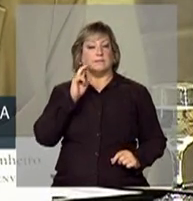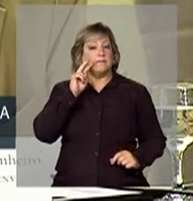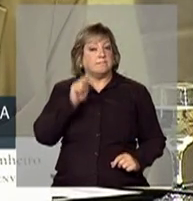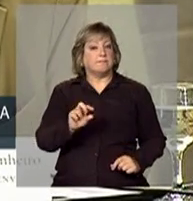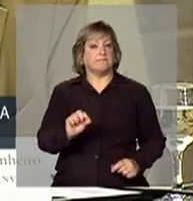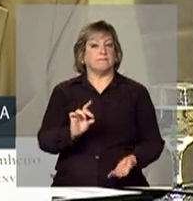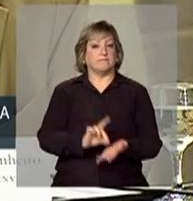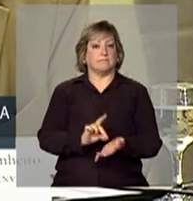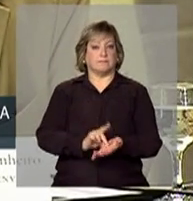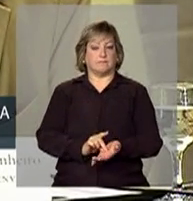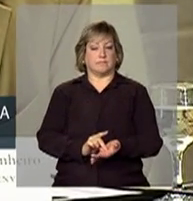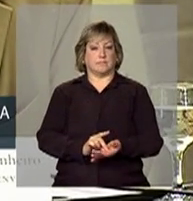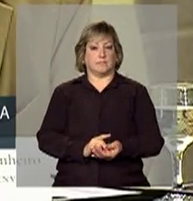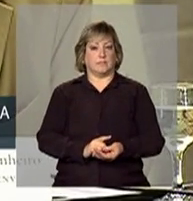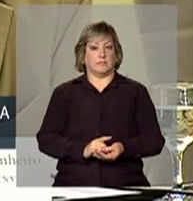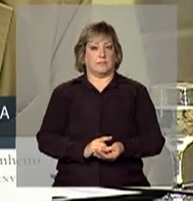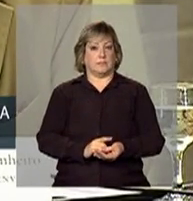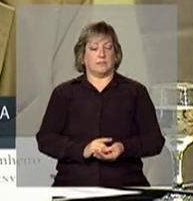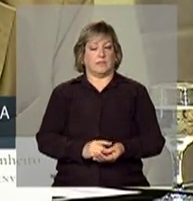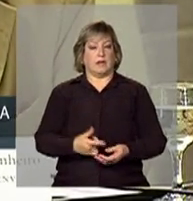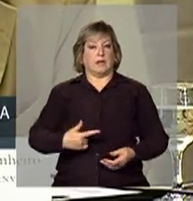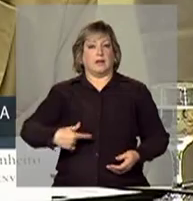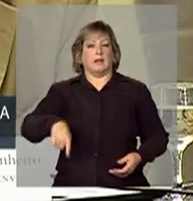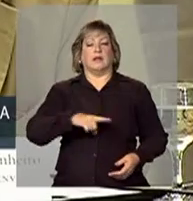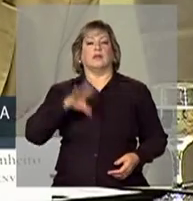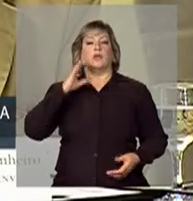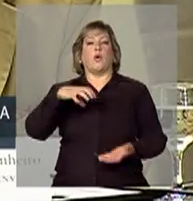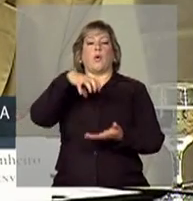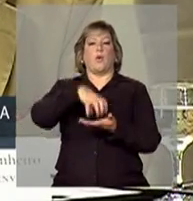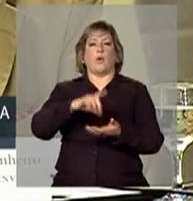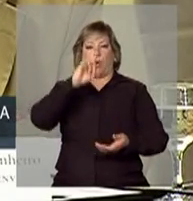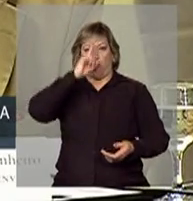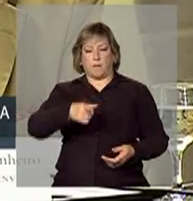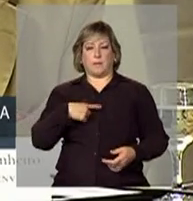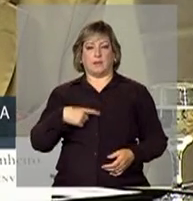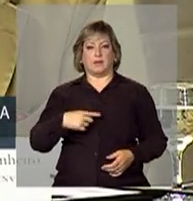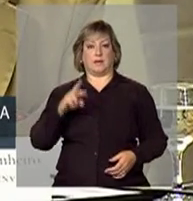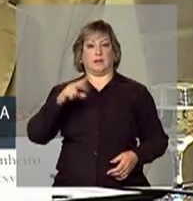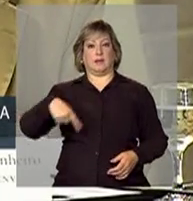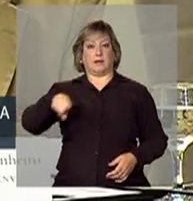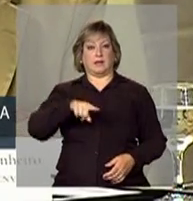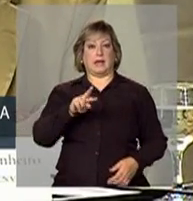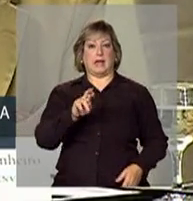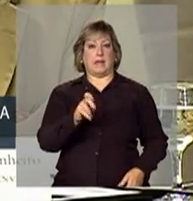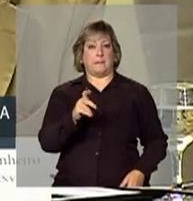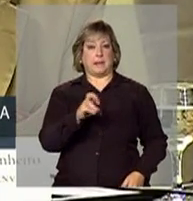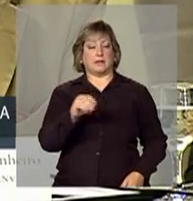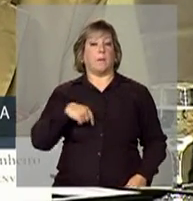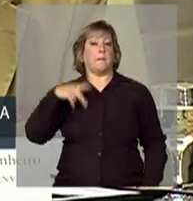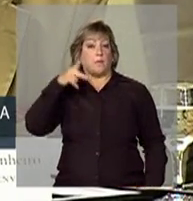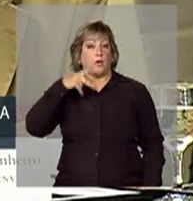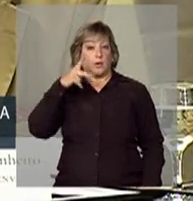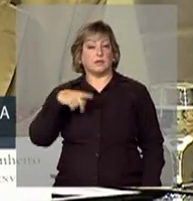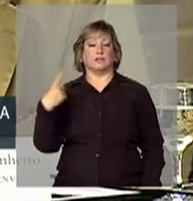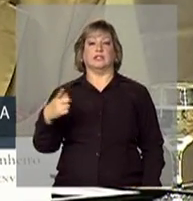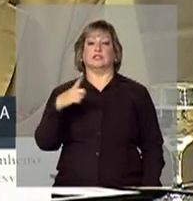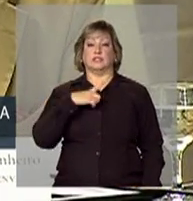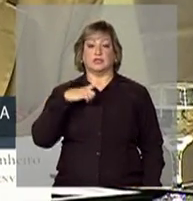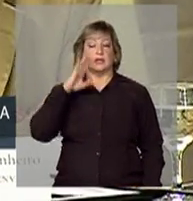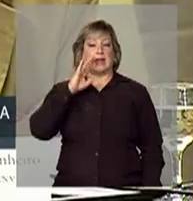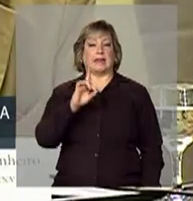Os COD foram criados em 70 para funcionar em comunidades de comando encarregadas da repressão política e contavam com os